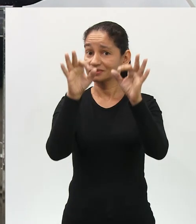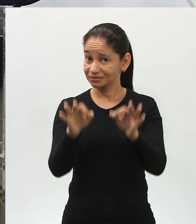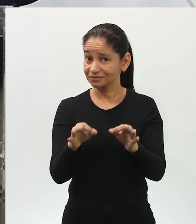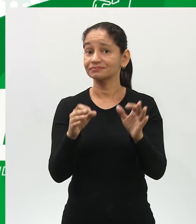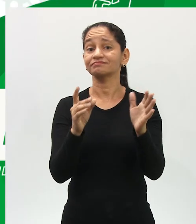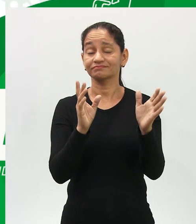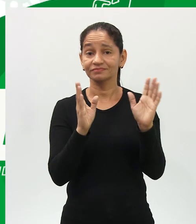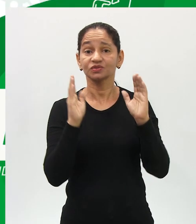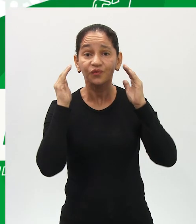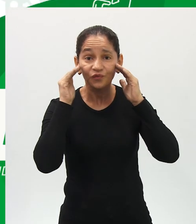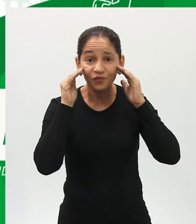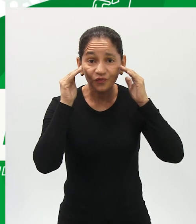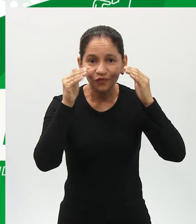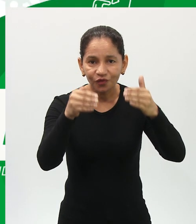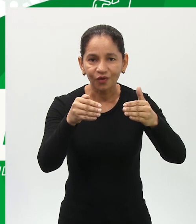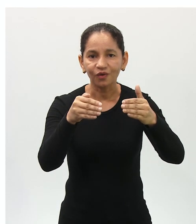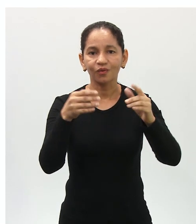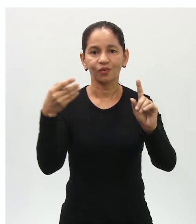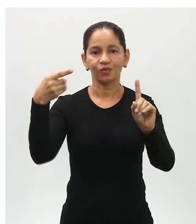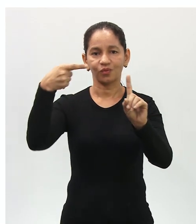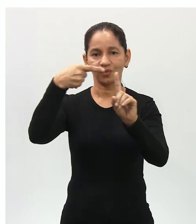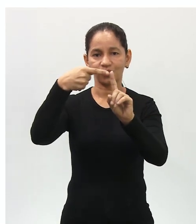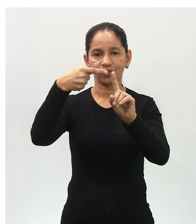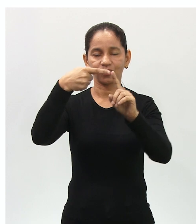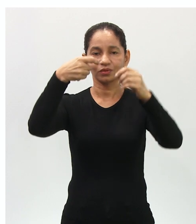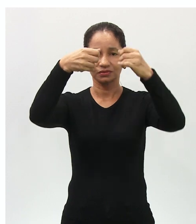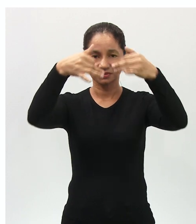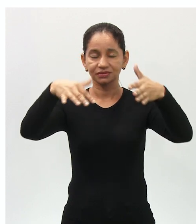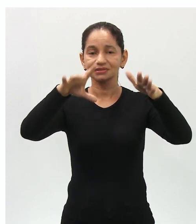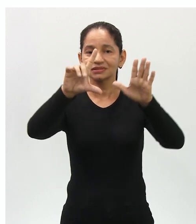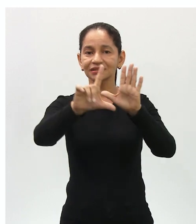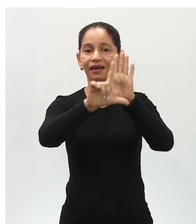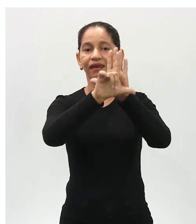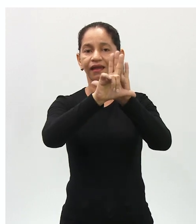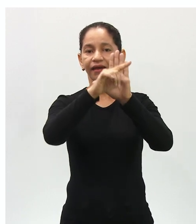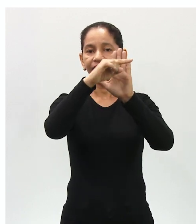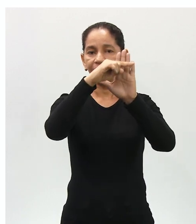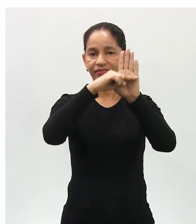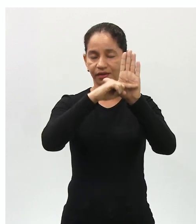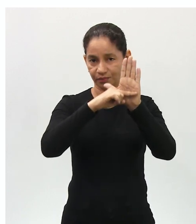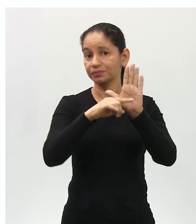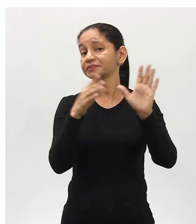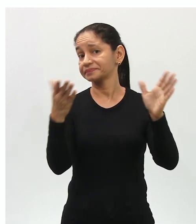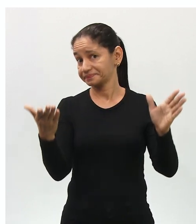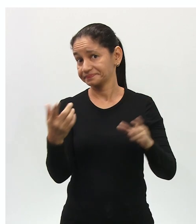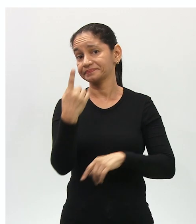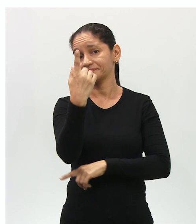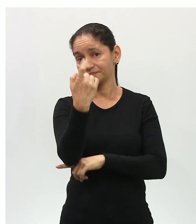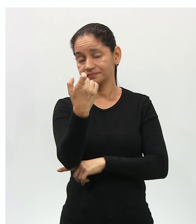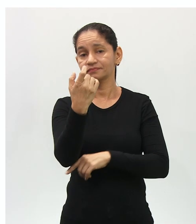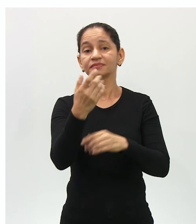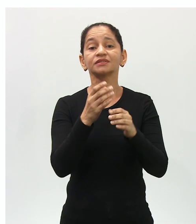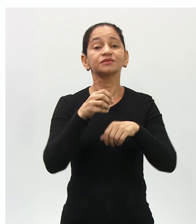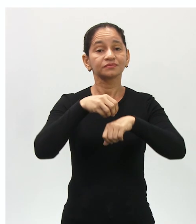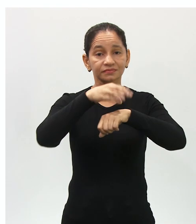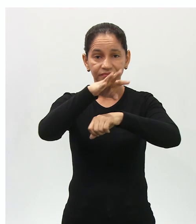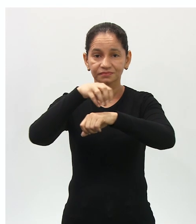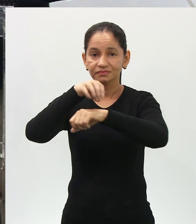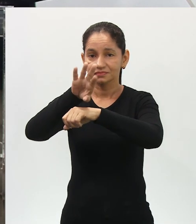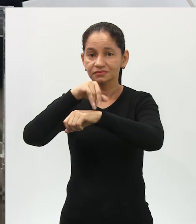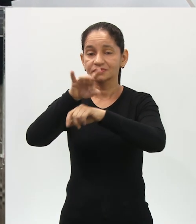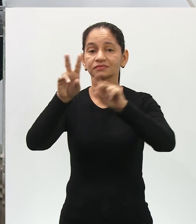processo orçamentário. Nosso objetivo é explicar as leis orçamentárias, Então, eu quero já